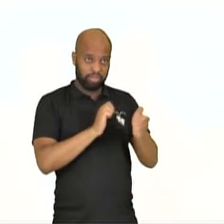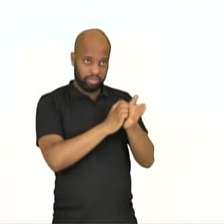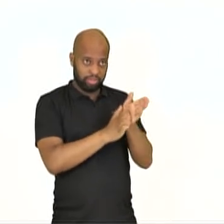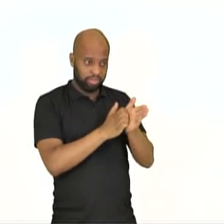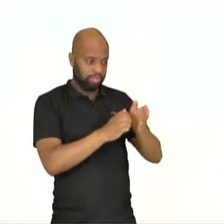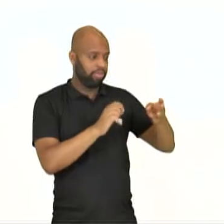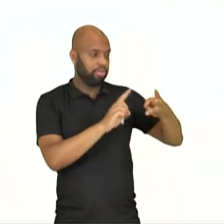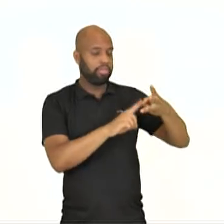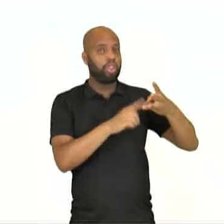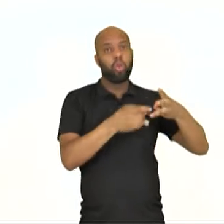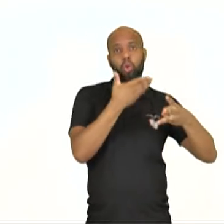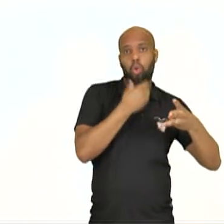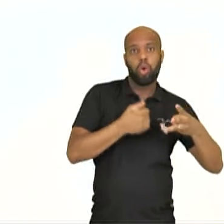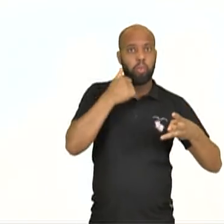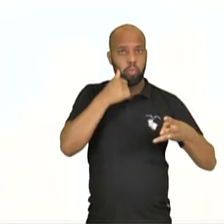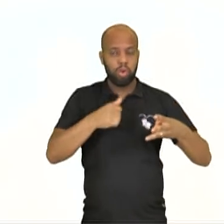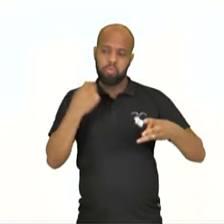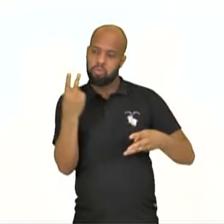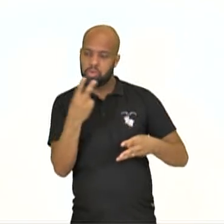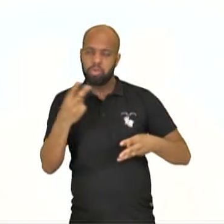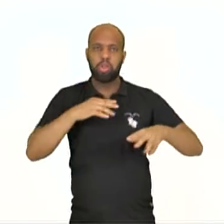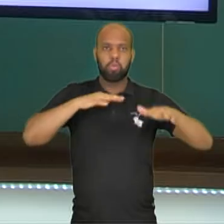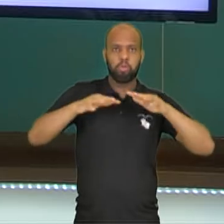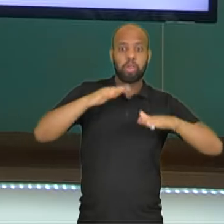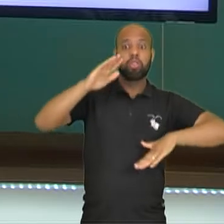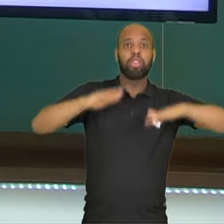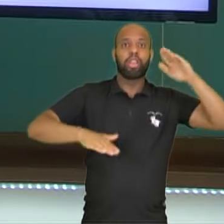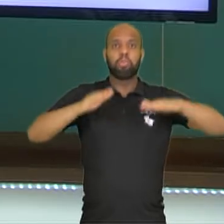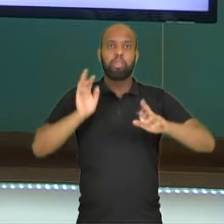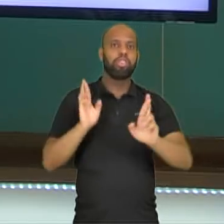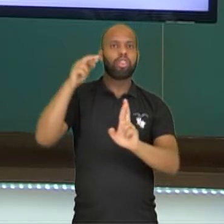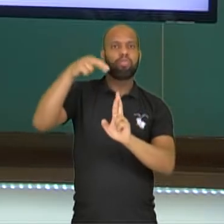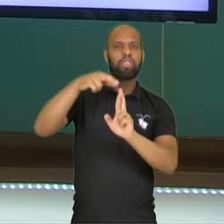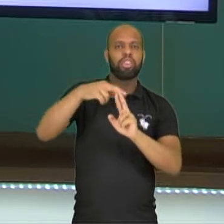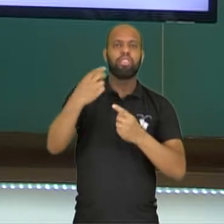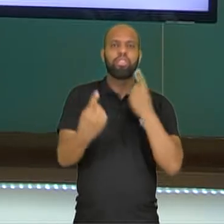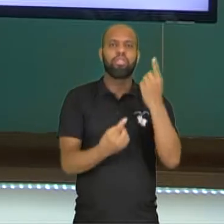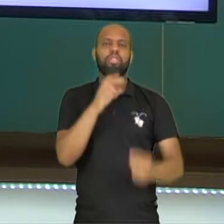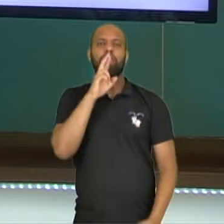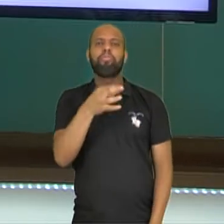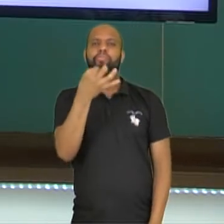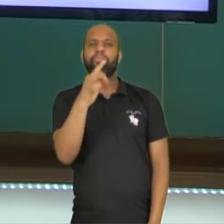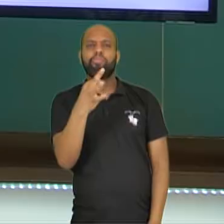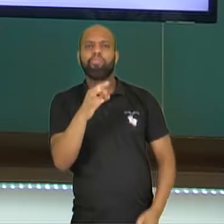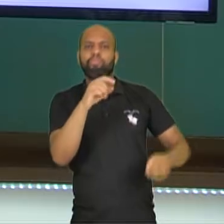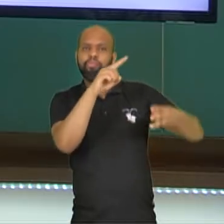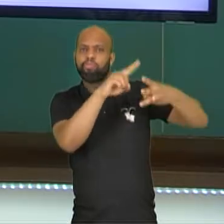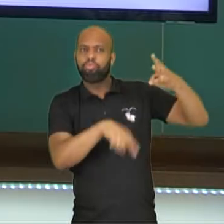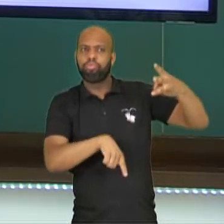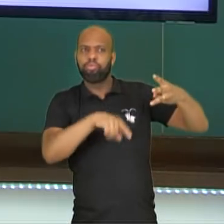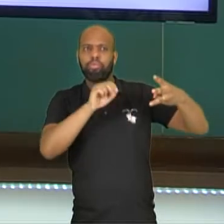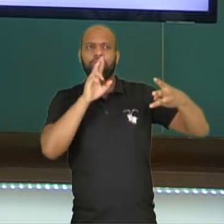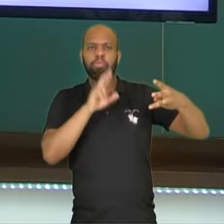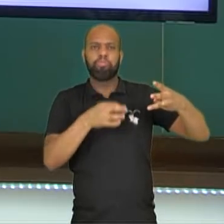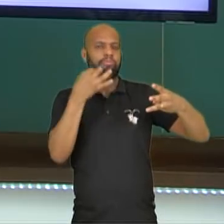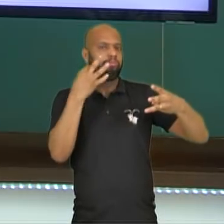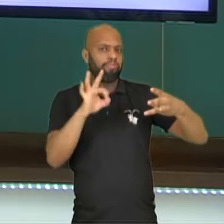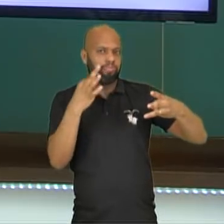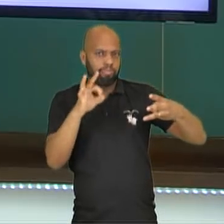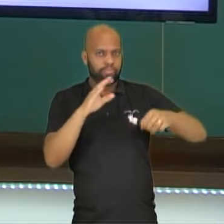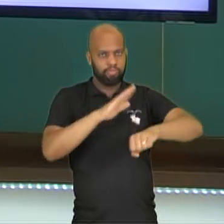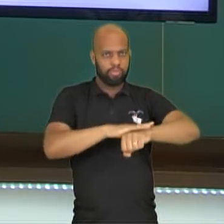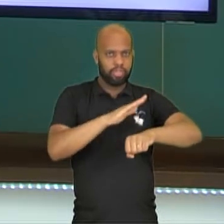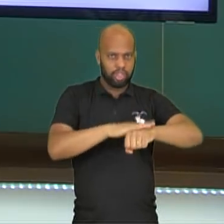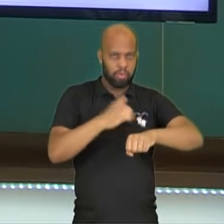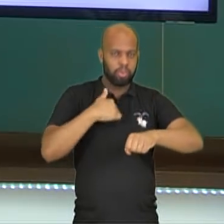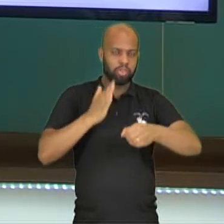homem quanto a mulher, dependendo do referencial. Qual questão que está certa? Ou quais estão certas? Sabemos?